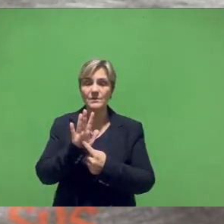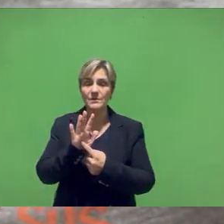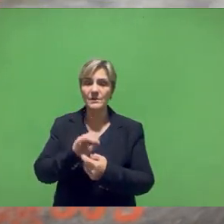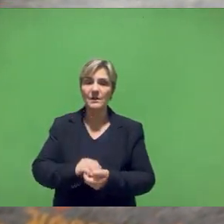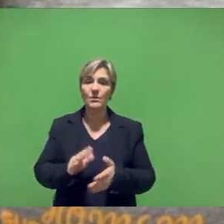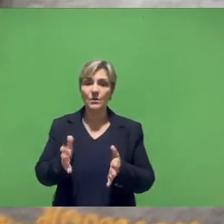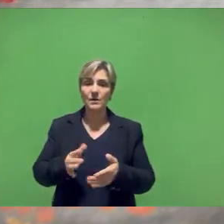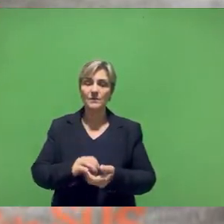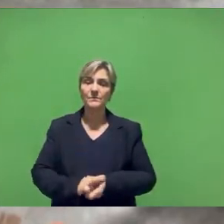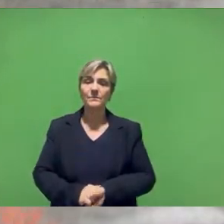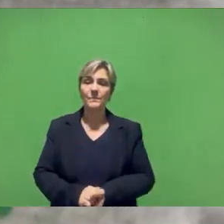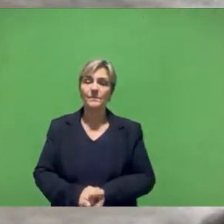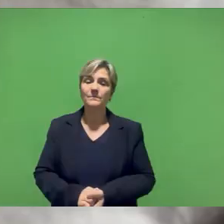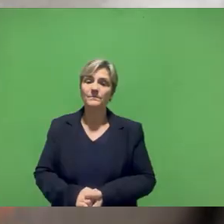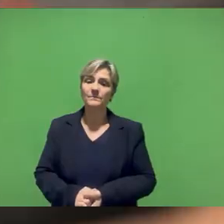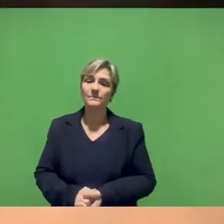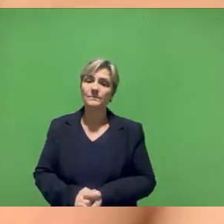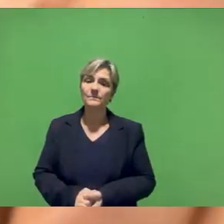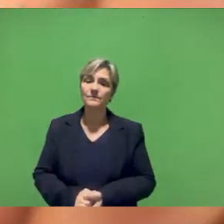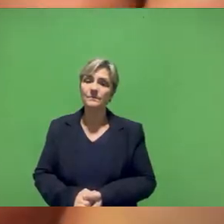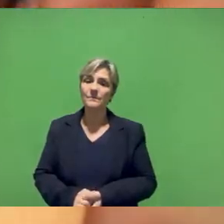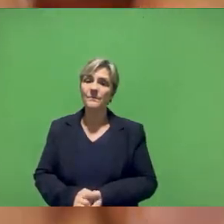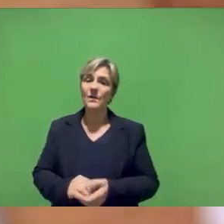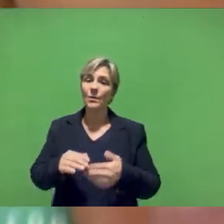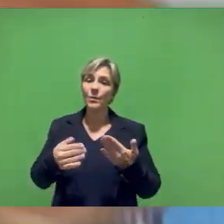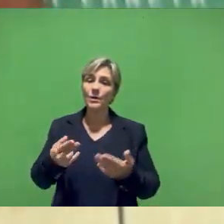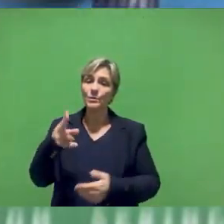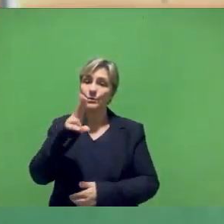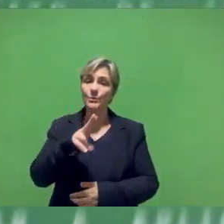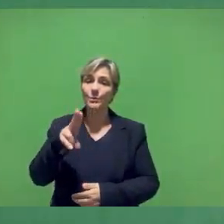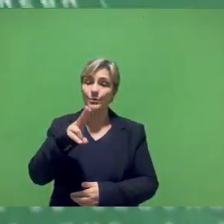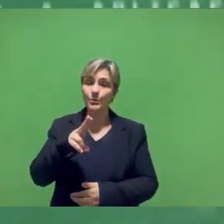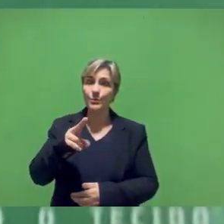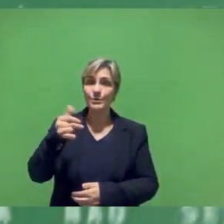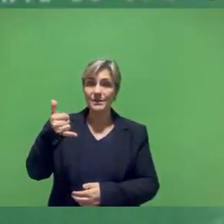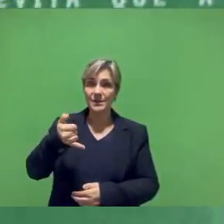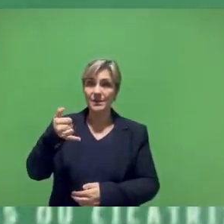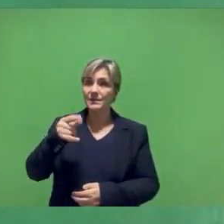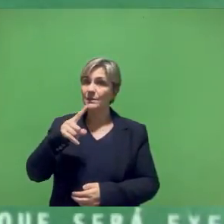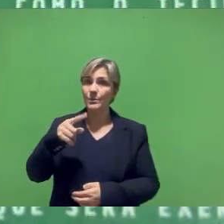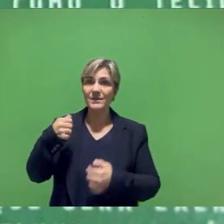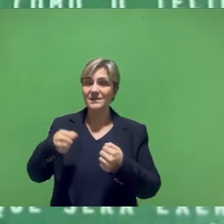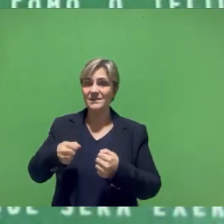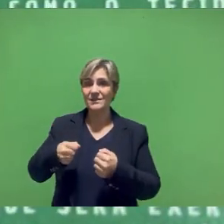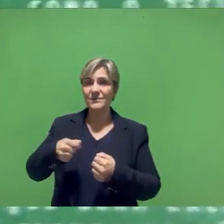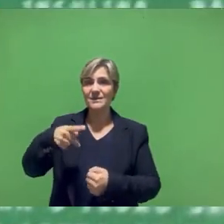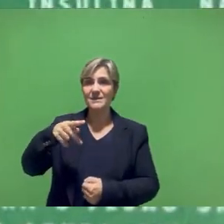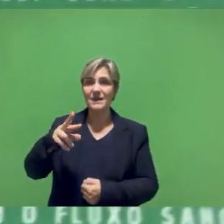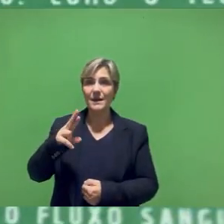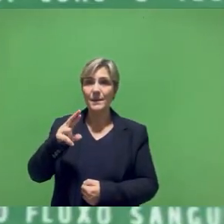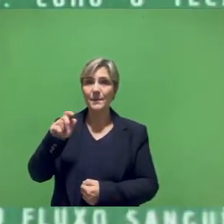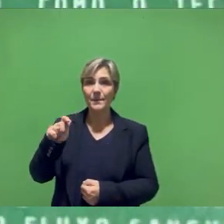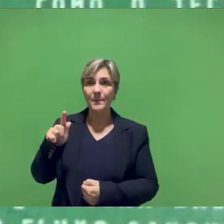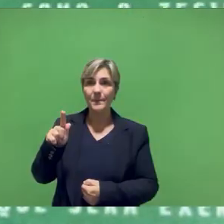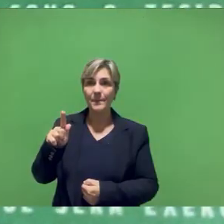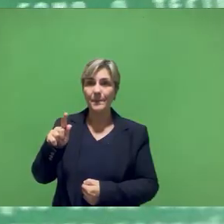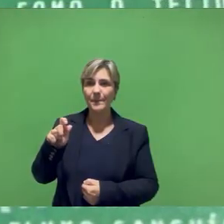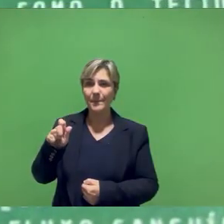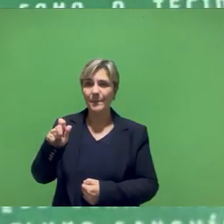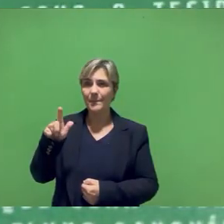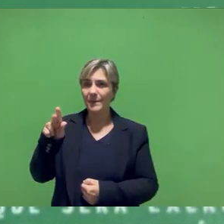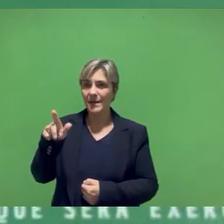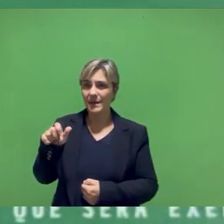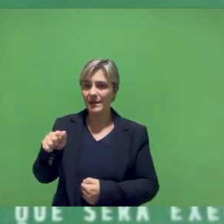essa figura aqui. Quando usa a caneta, ó, não precisa fazer a prega, então, tá? É reto,